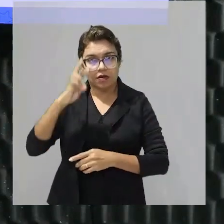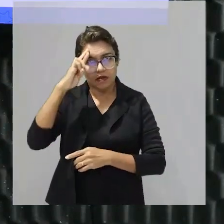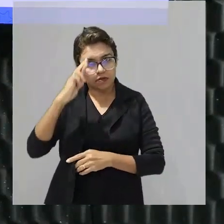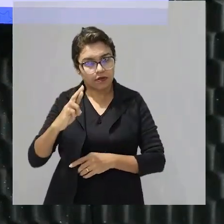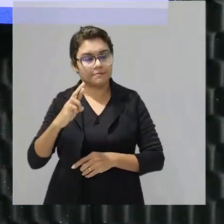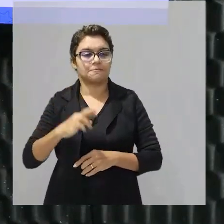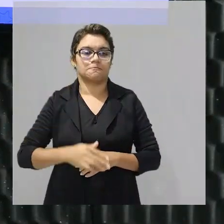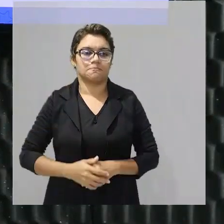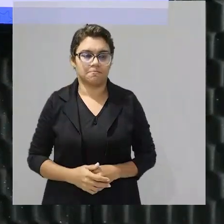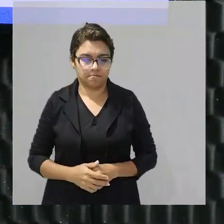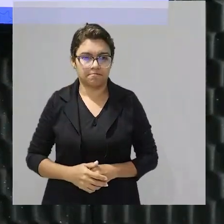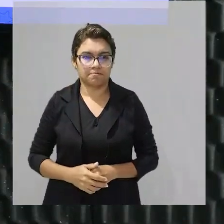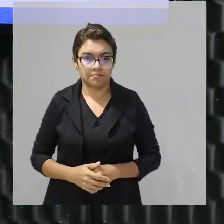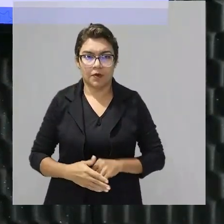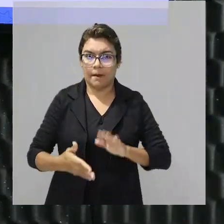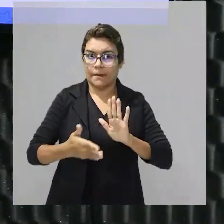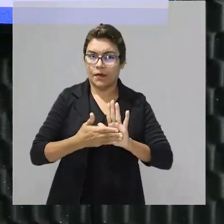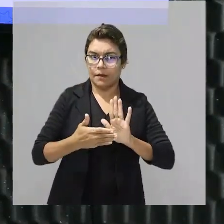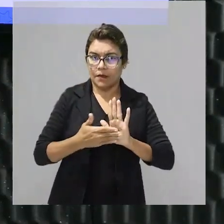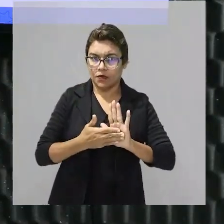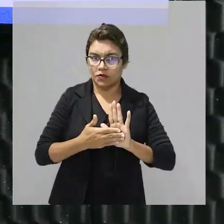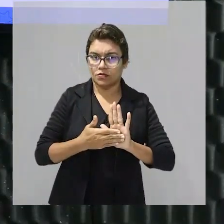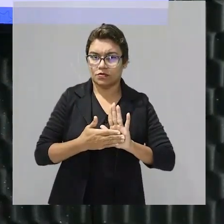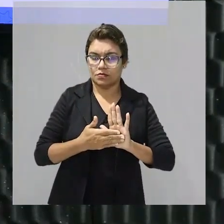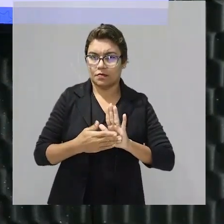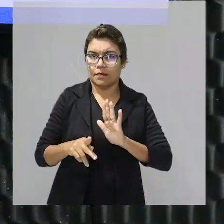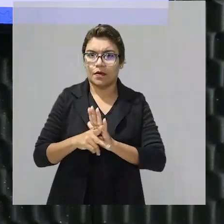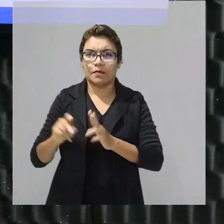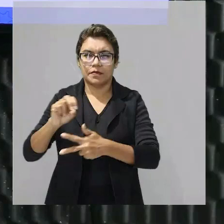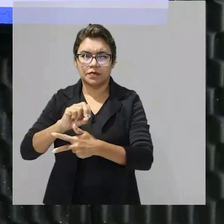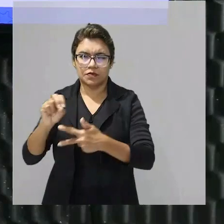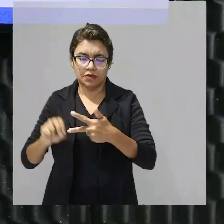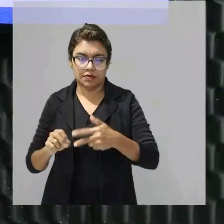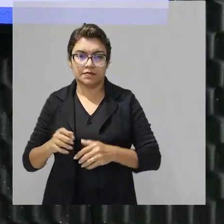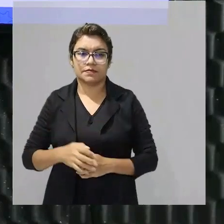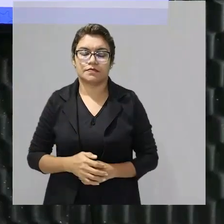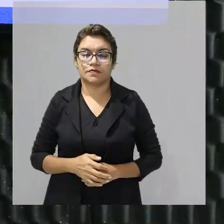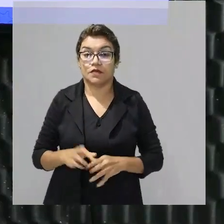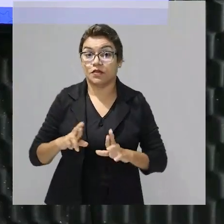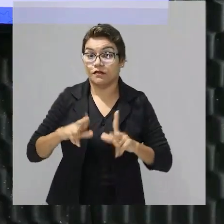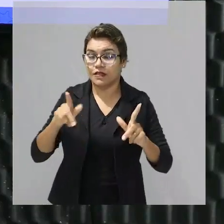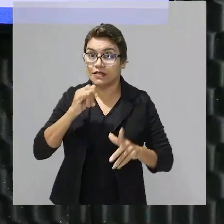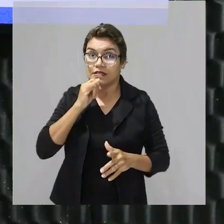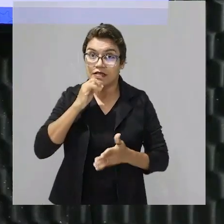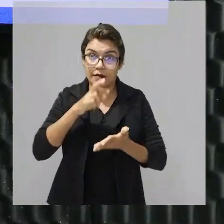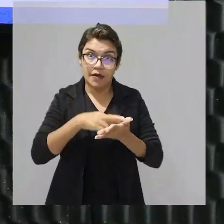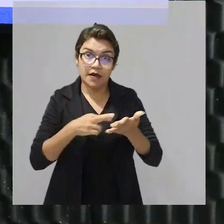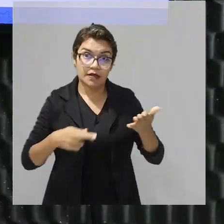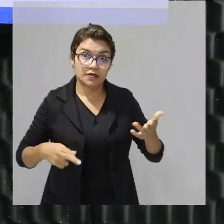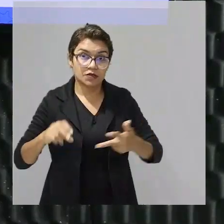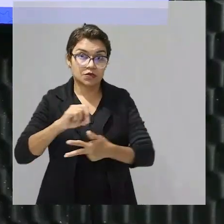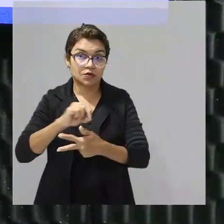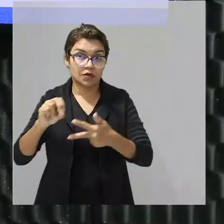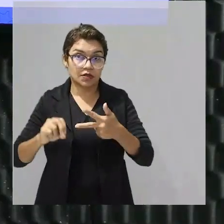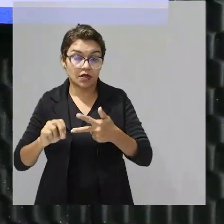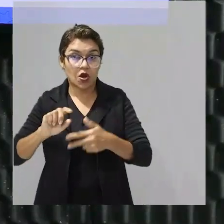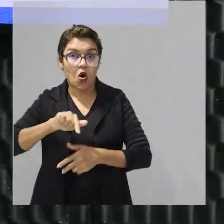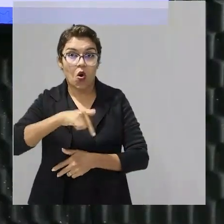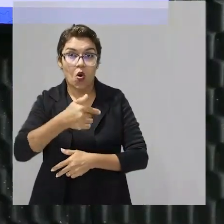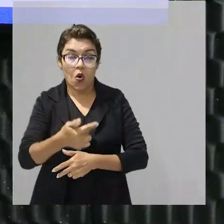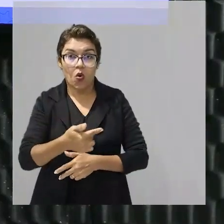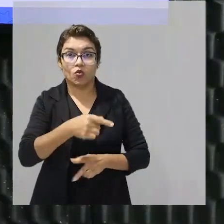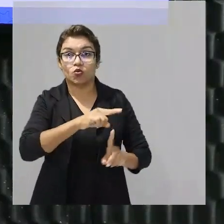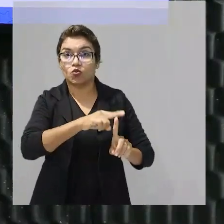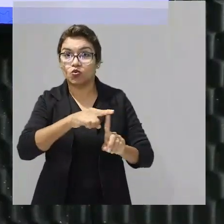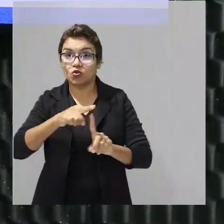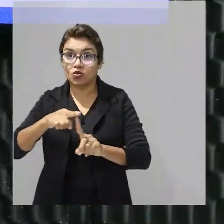que sejam viáveis e que respeitem os direitos humanos. Não posso dizer, vamos todo mundo linchar, ou vamos amarrar ele